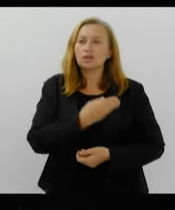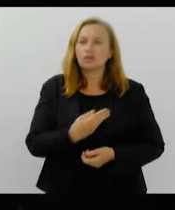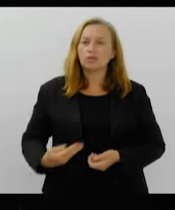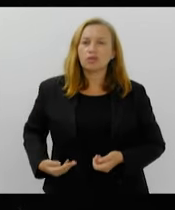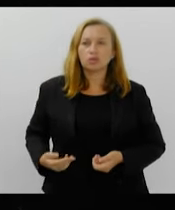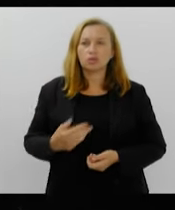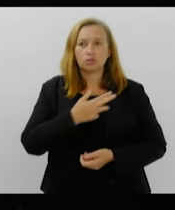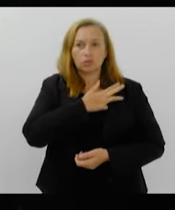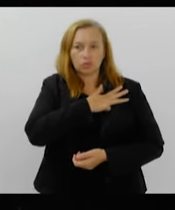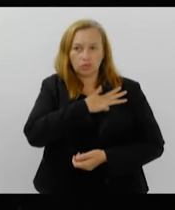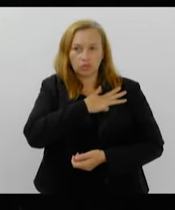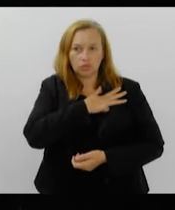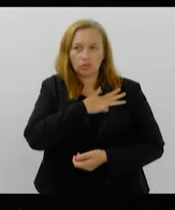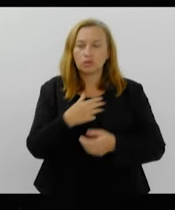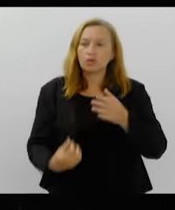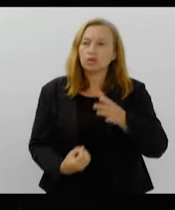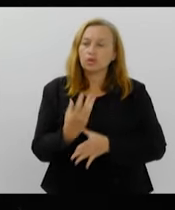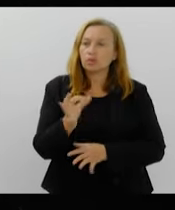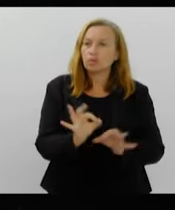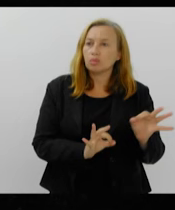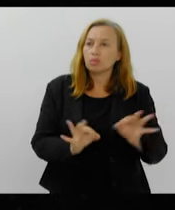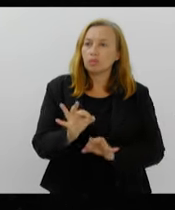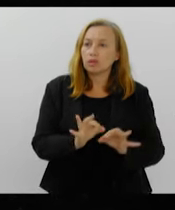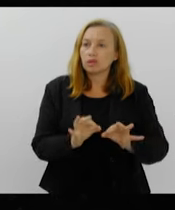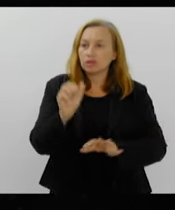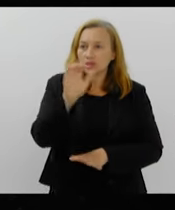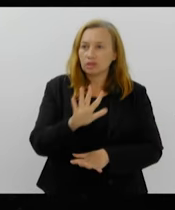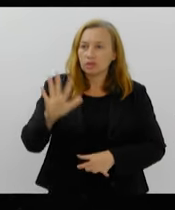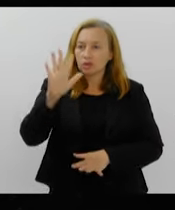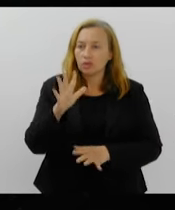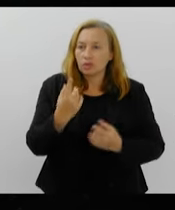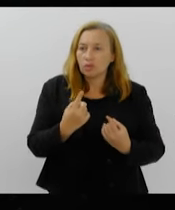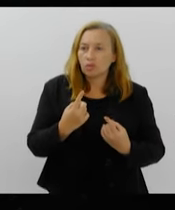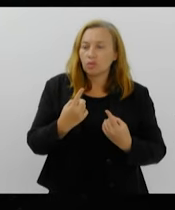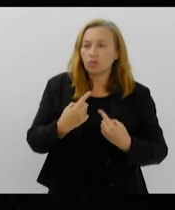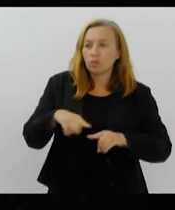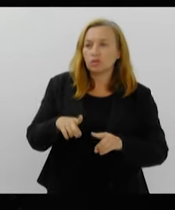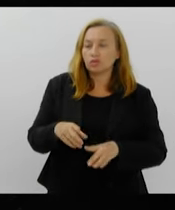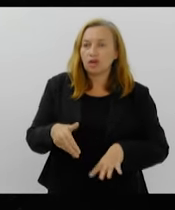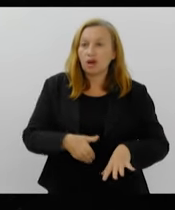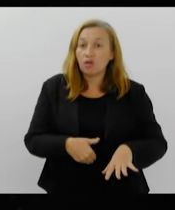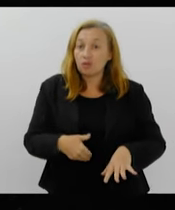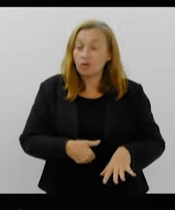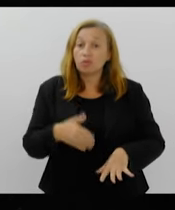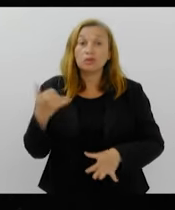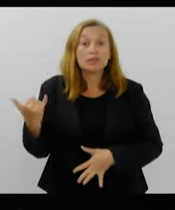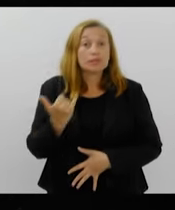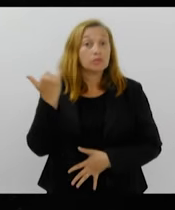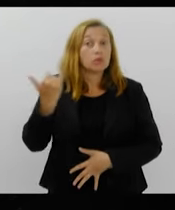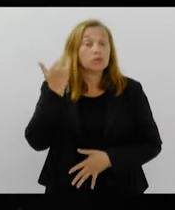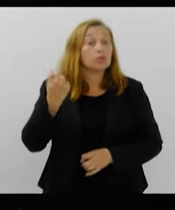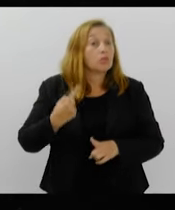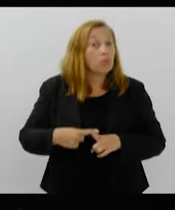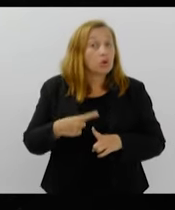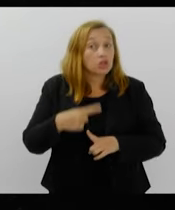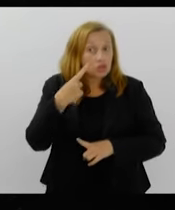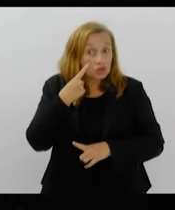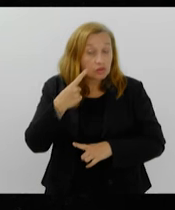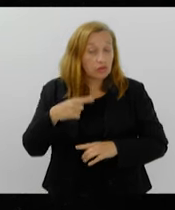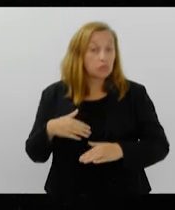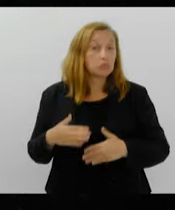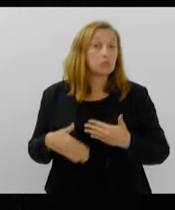Lula lançou o Plano Nacional de de combate à fome muito importante porque a gente viu